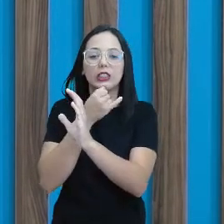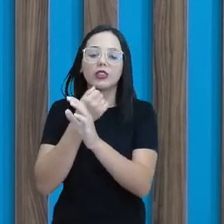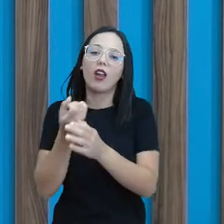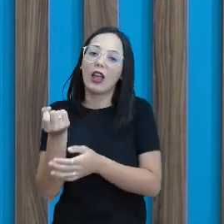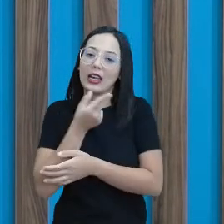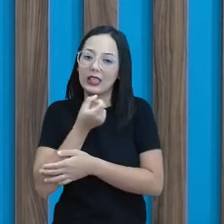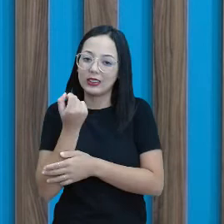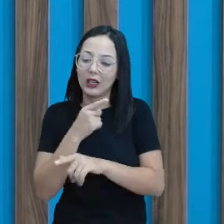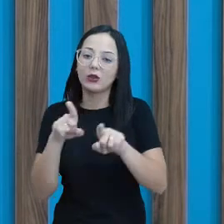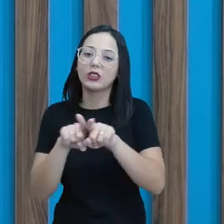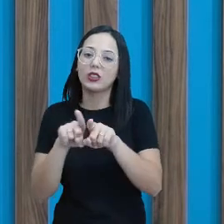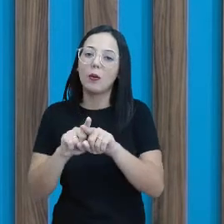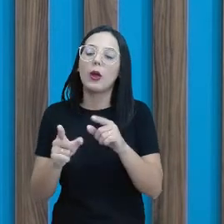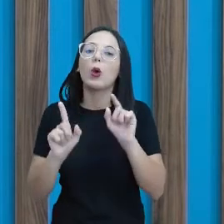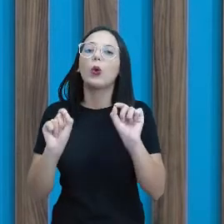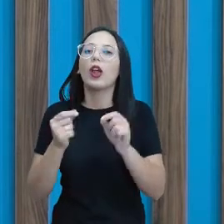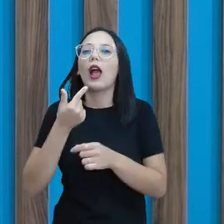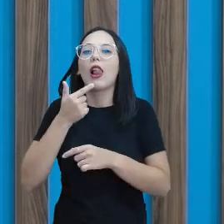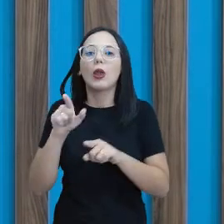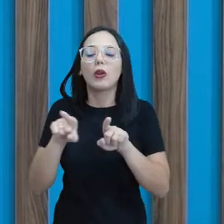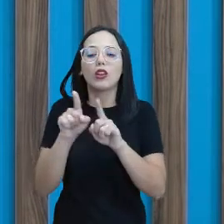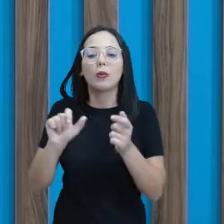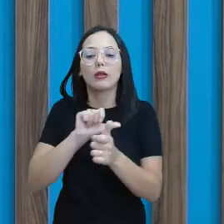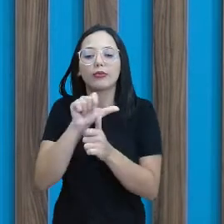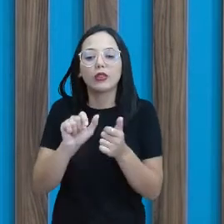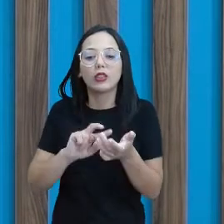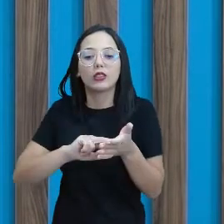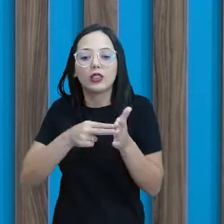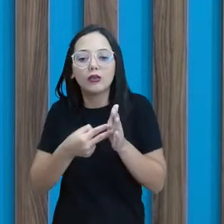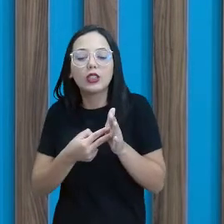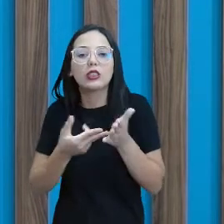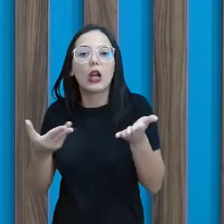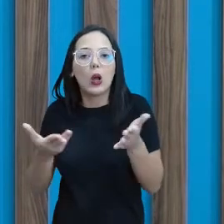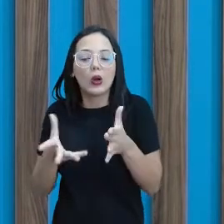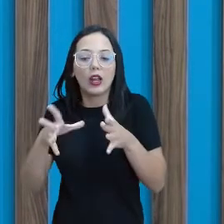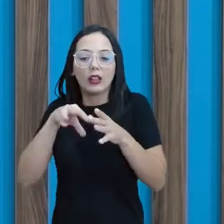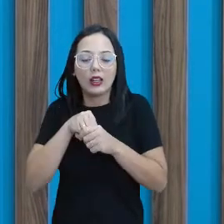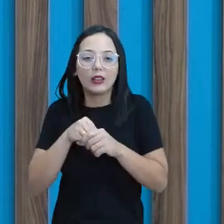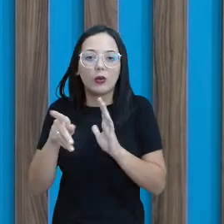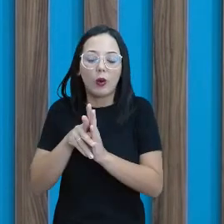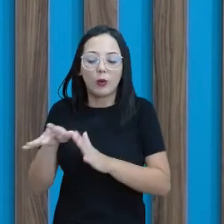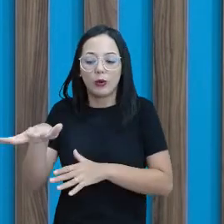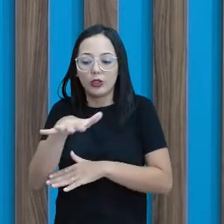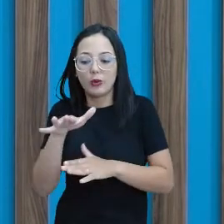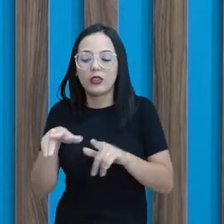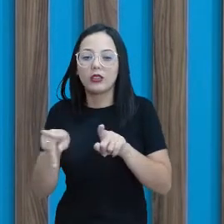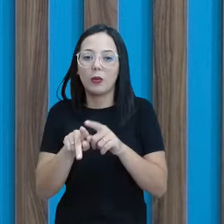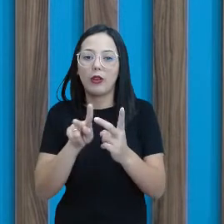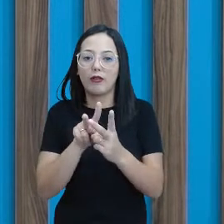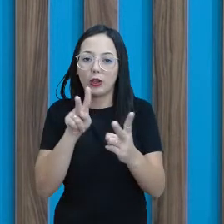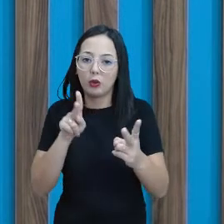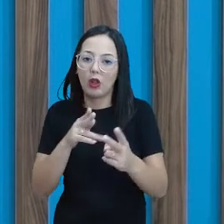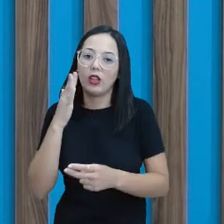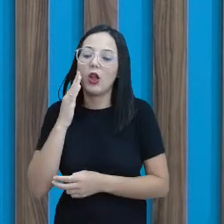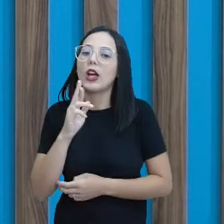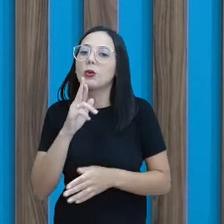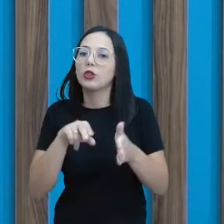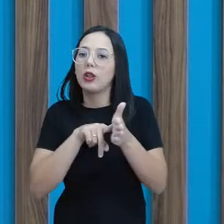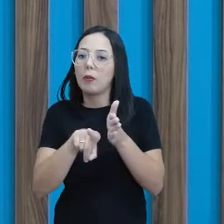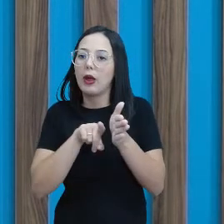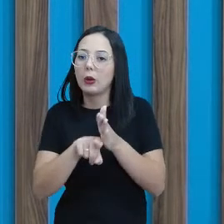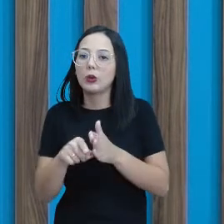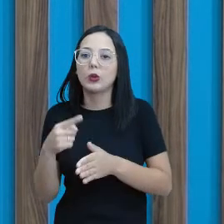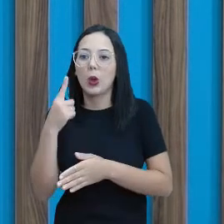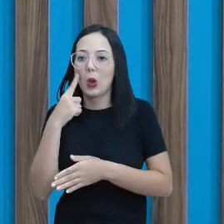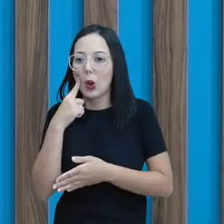engraçado como a língua está se ressignificando também para ocupar esses espaços digitais. Quanto à resposta das perguntas aí,